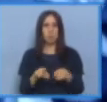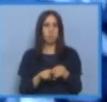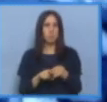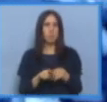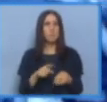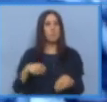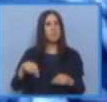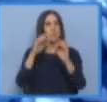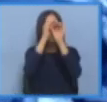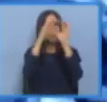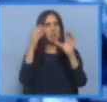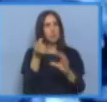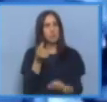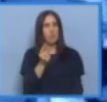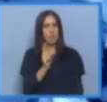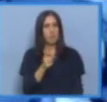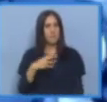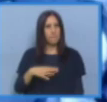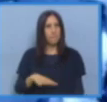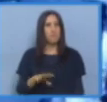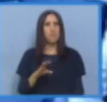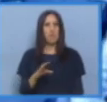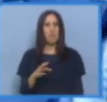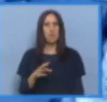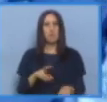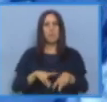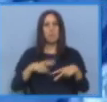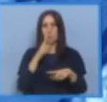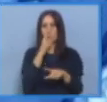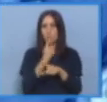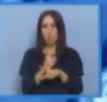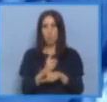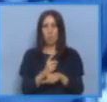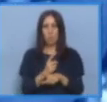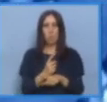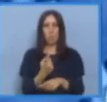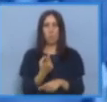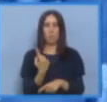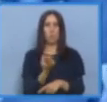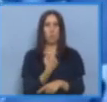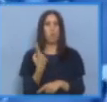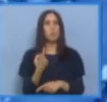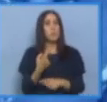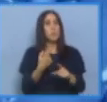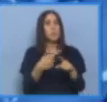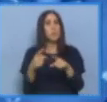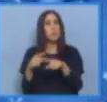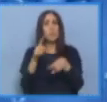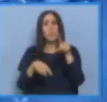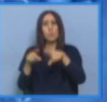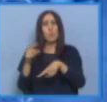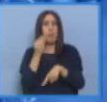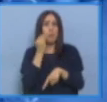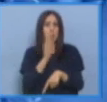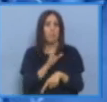Mas a nossa ideia é um bocadinho essa, de enriquecermos mutuamente, tendo em conta as diversidades e as diferenças que existem, mas